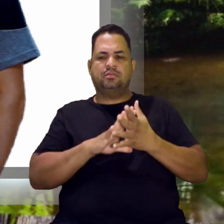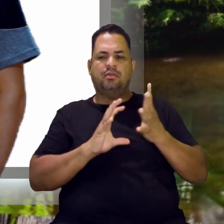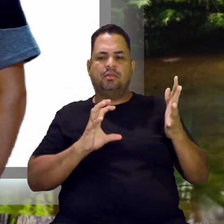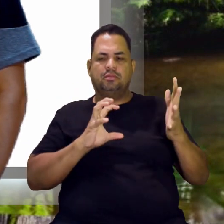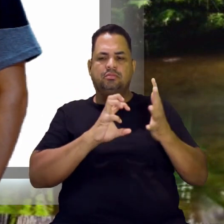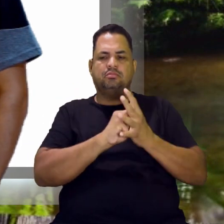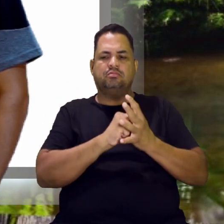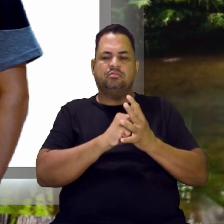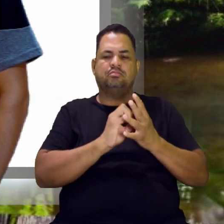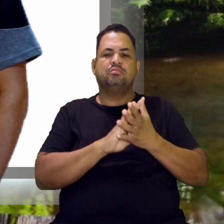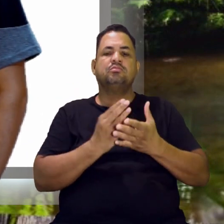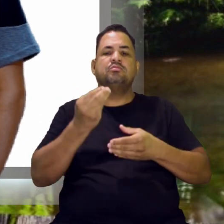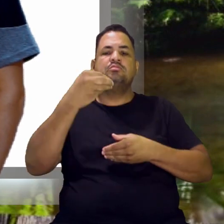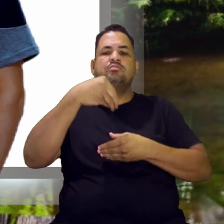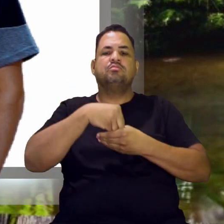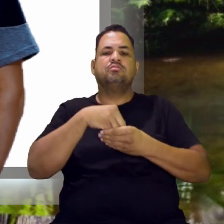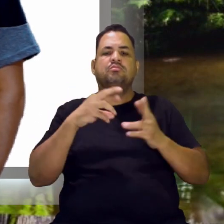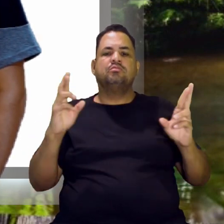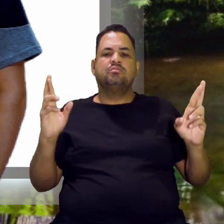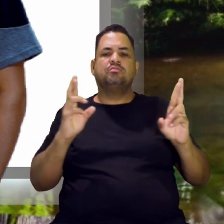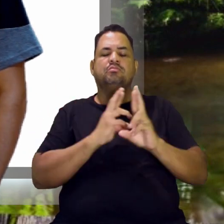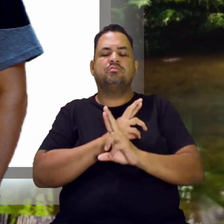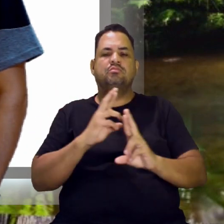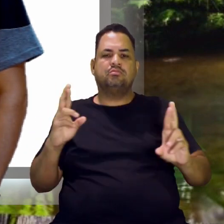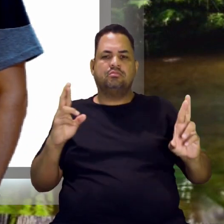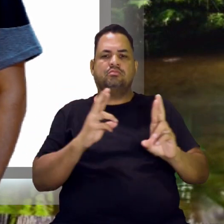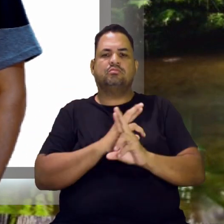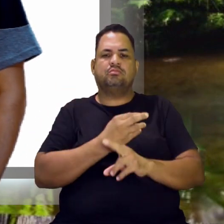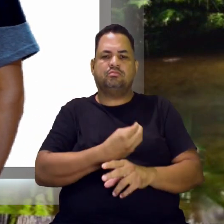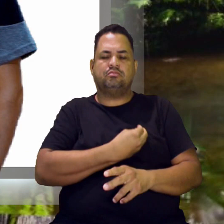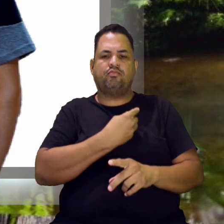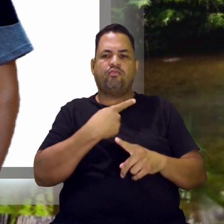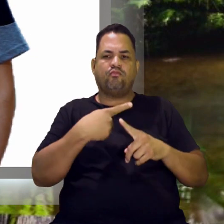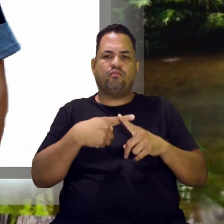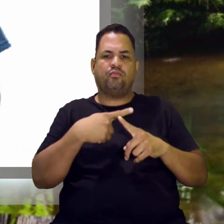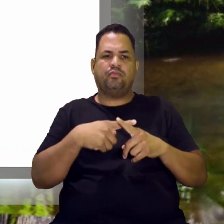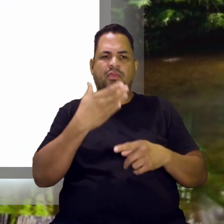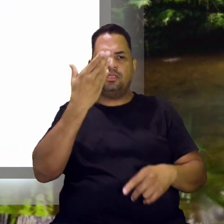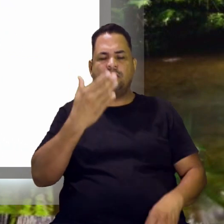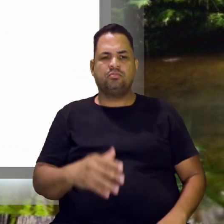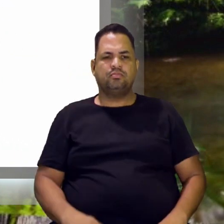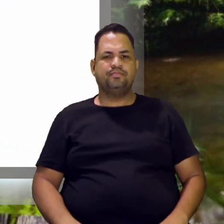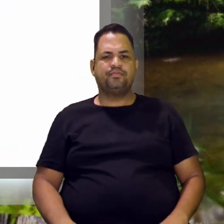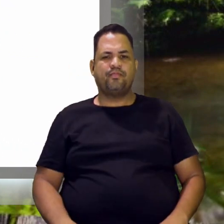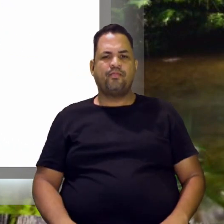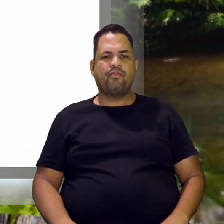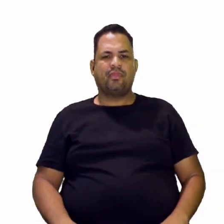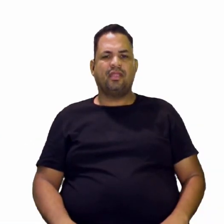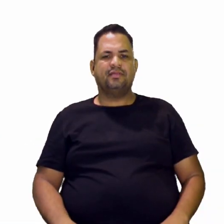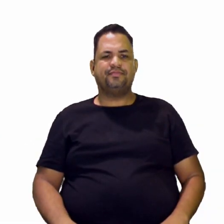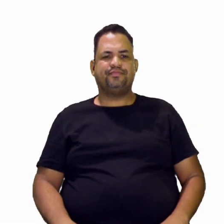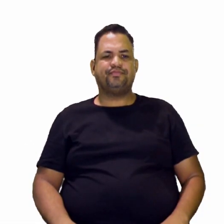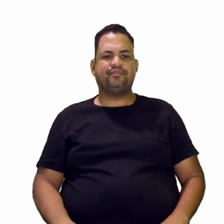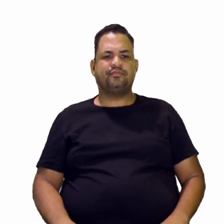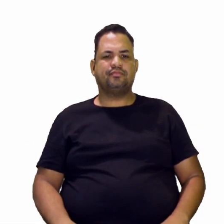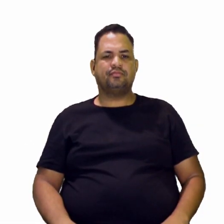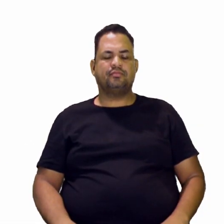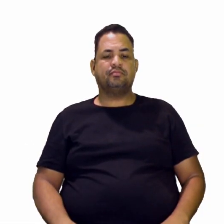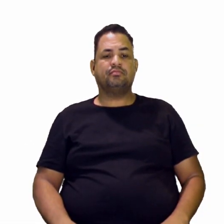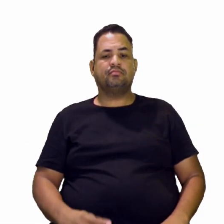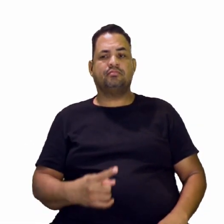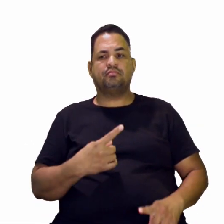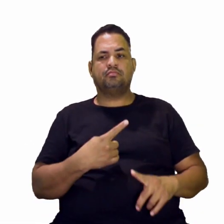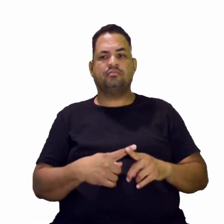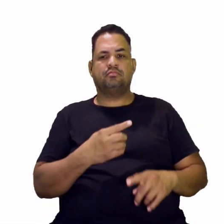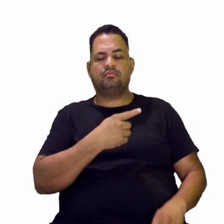tudo isso faz parte da interação entre os seres vivos. Por quê? Joga na tela. Por quê? Porque a nossa